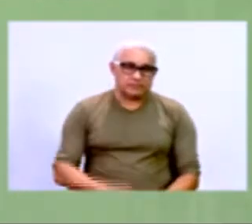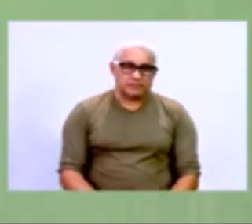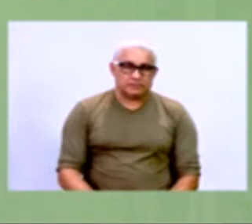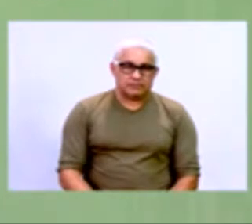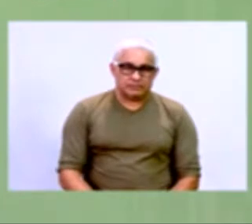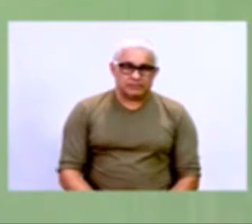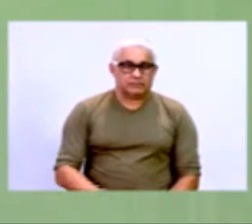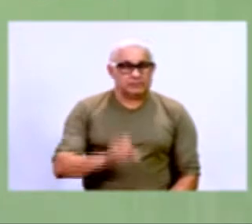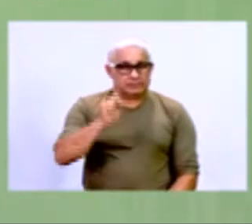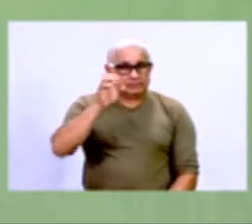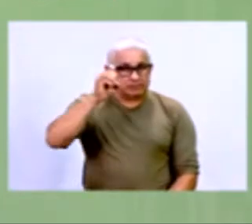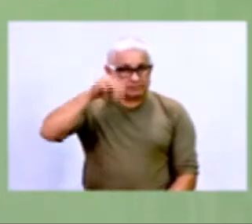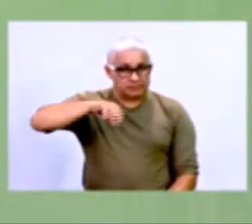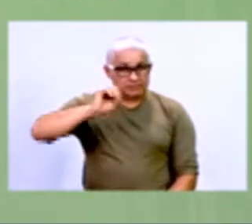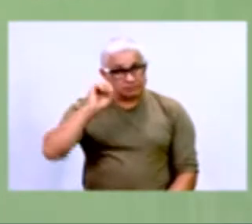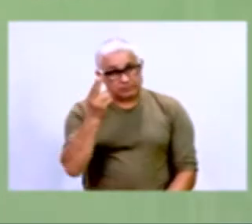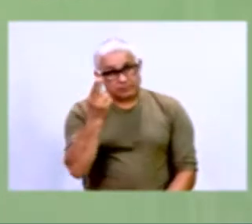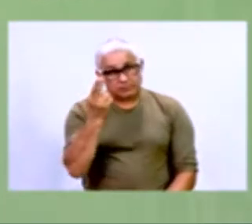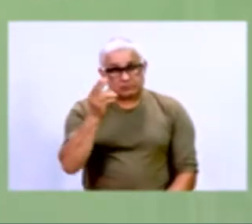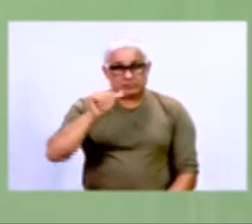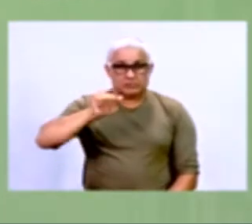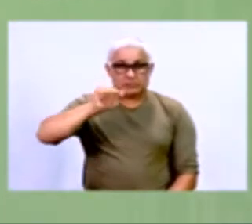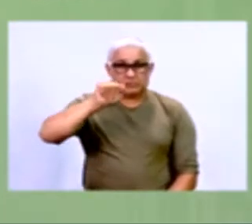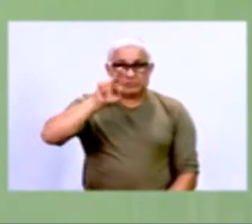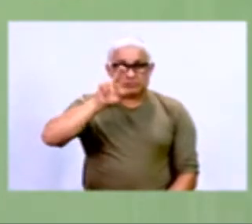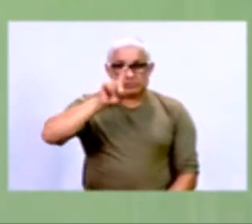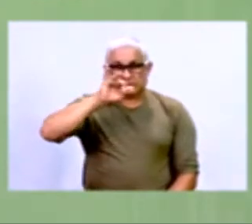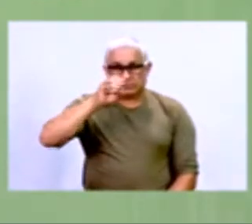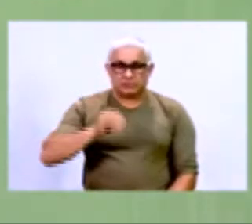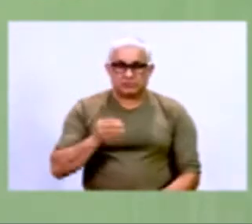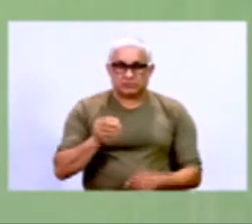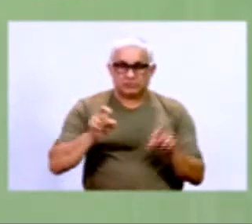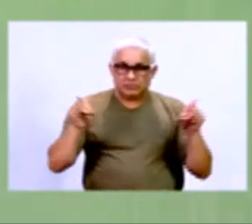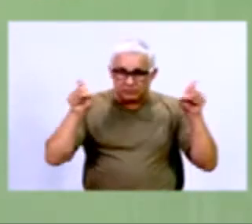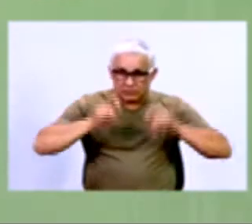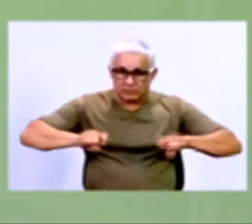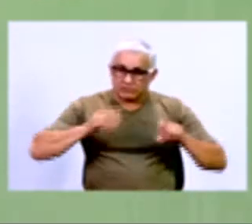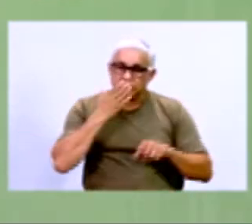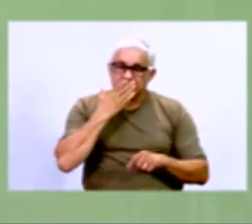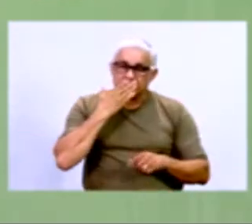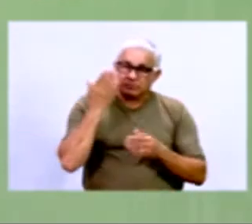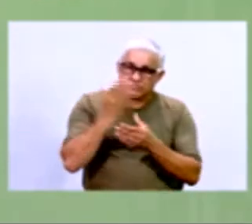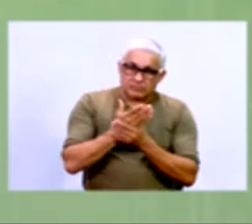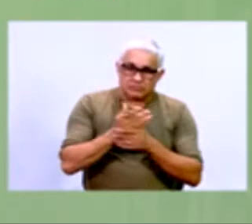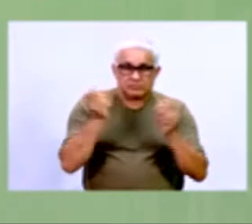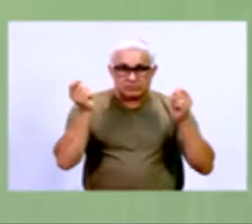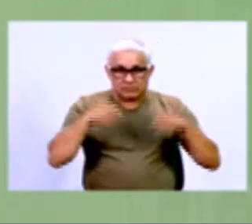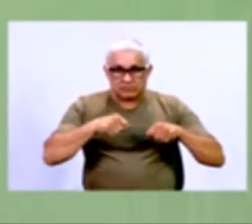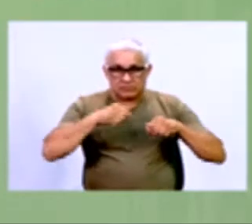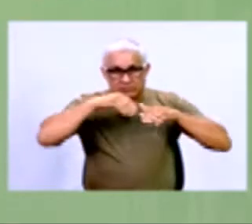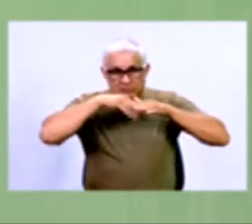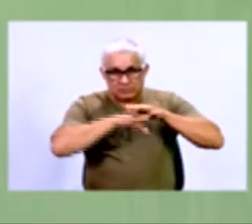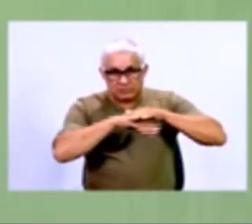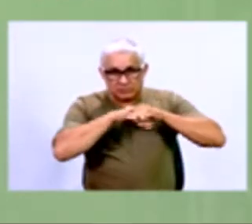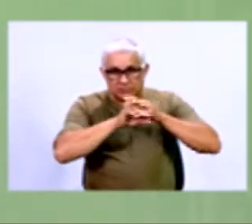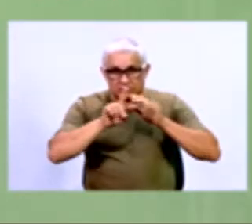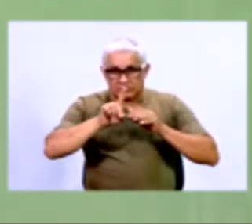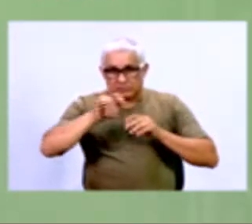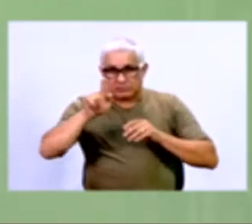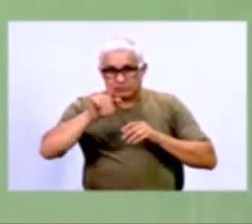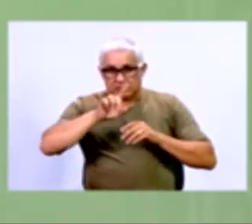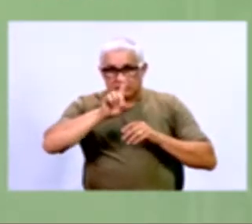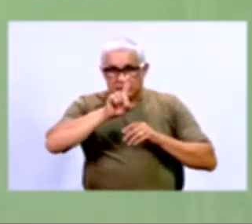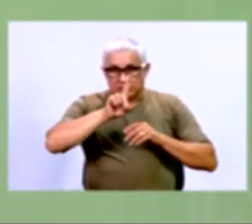Arquivo de som ou áudio em computação é um formato de arquivo que permite o armazenamento digital de